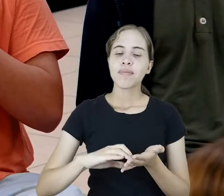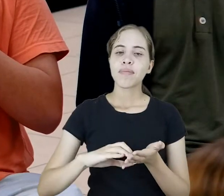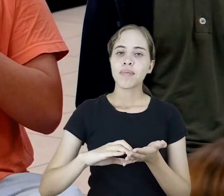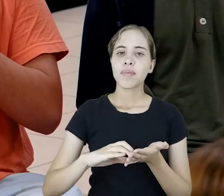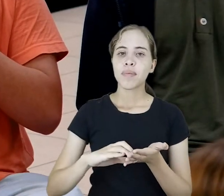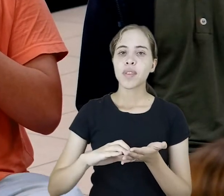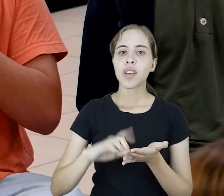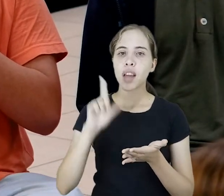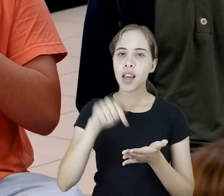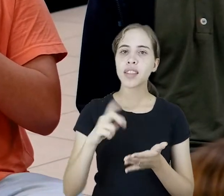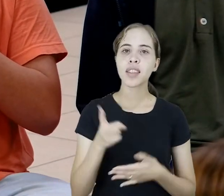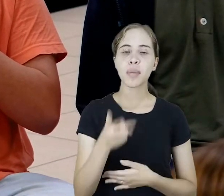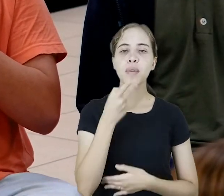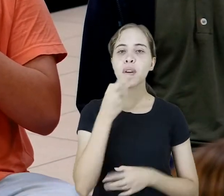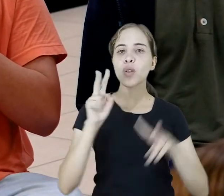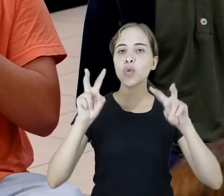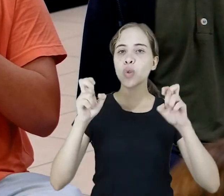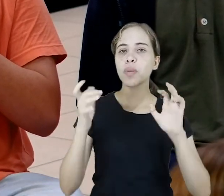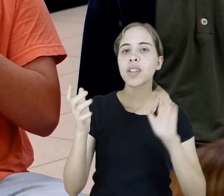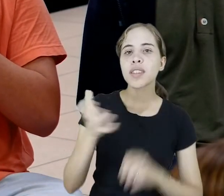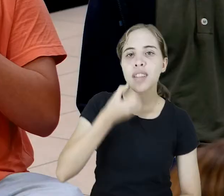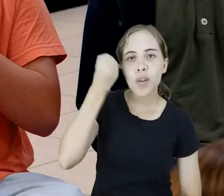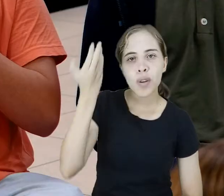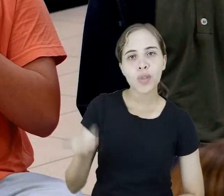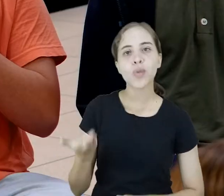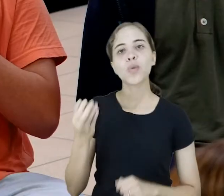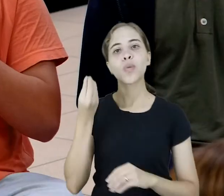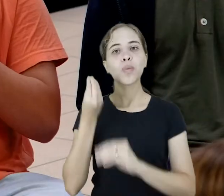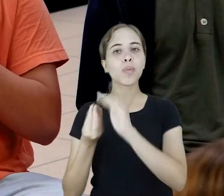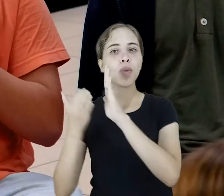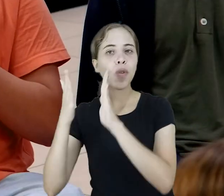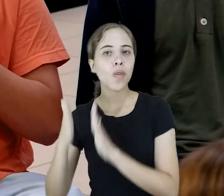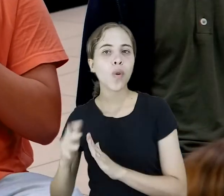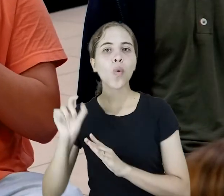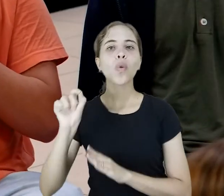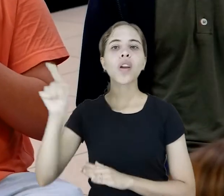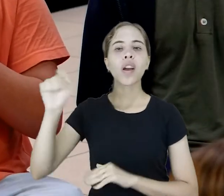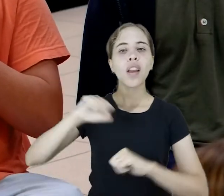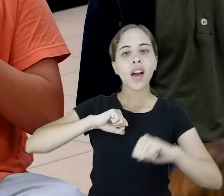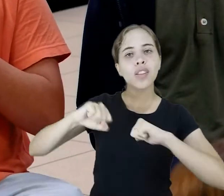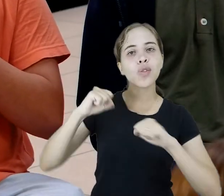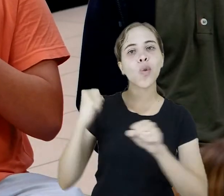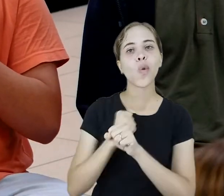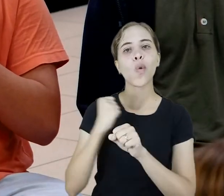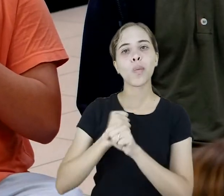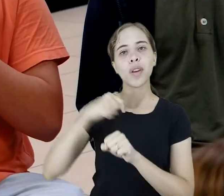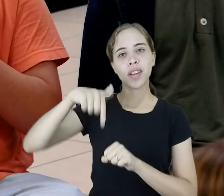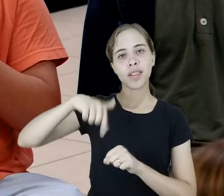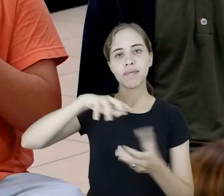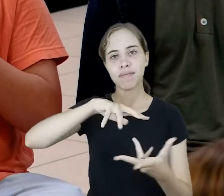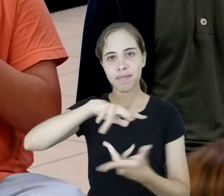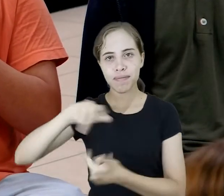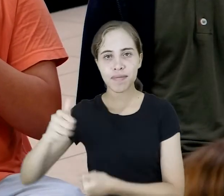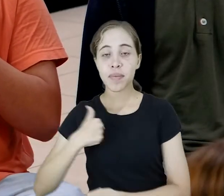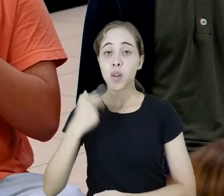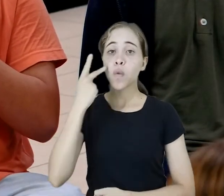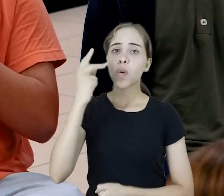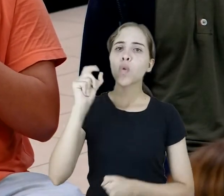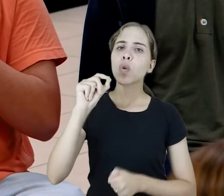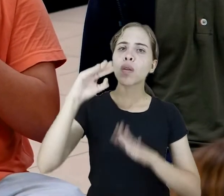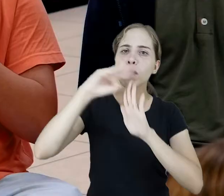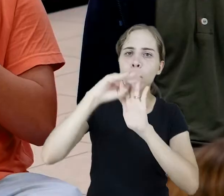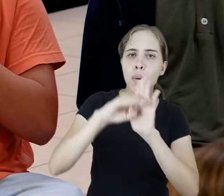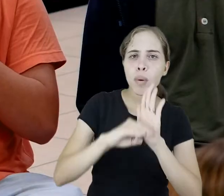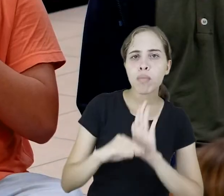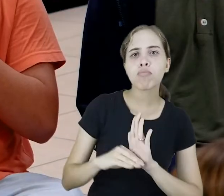que sempre falam do Salvador e de seus profetas e como ele fez sua obra aqui na Terra. Gosto muito de ver os princípios e as palavras